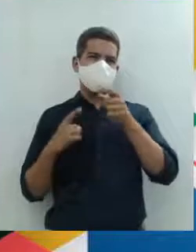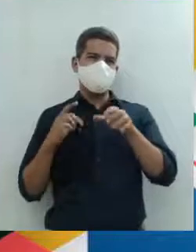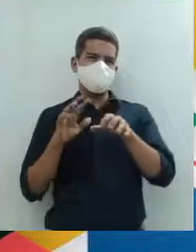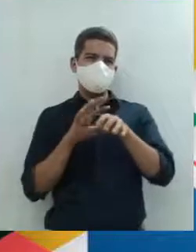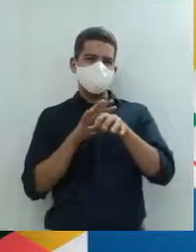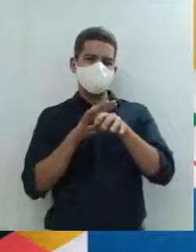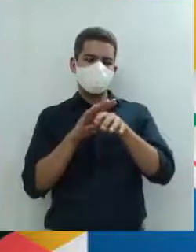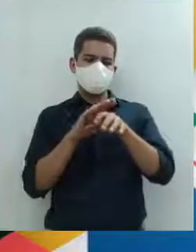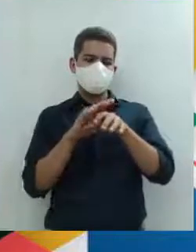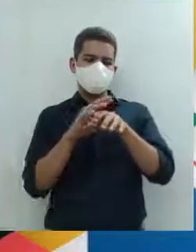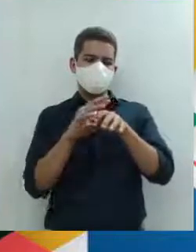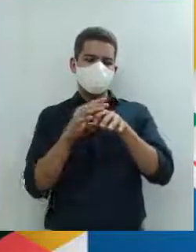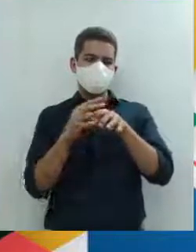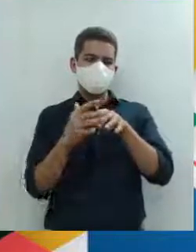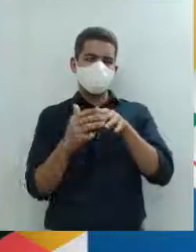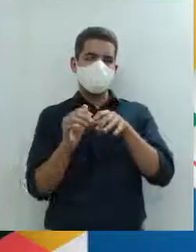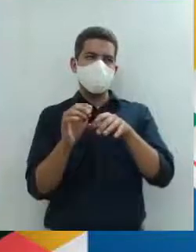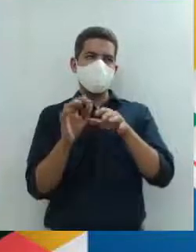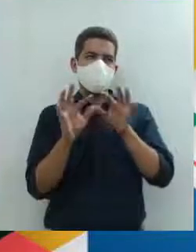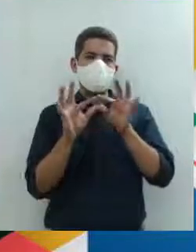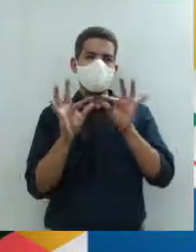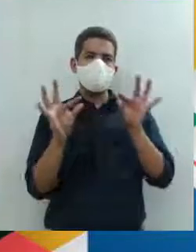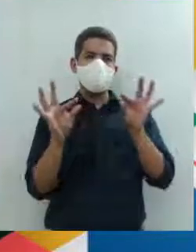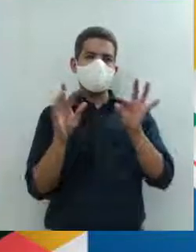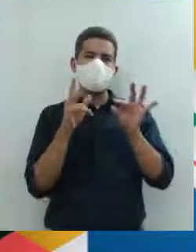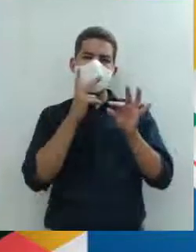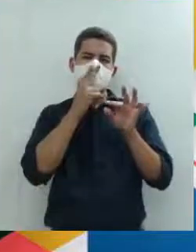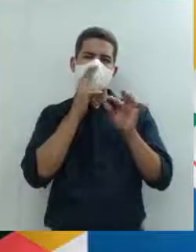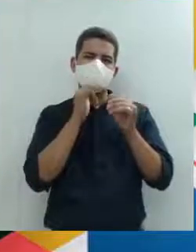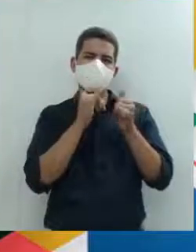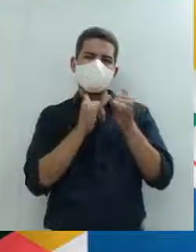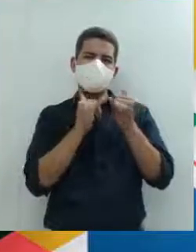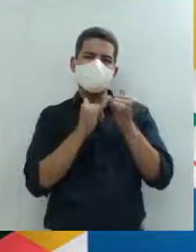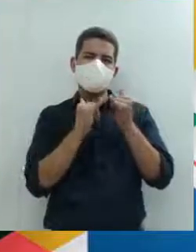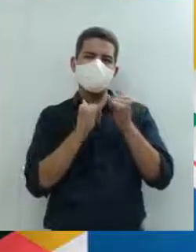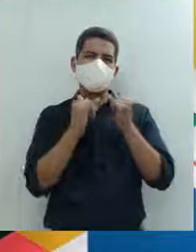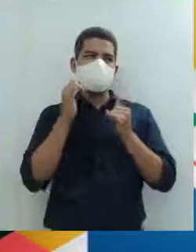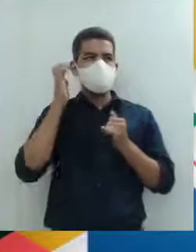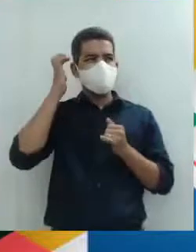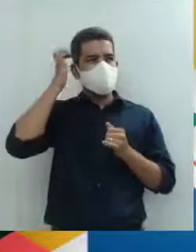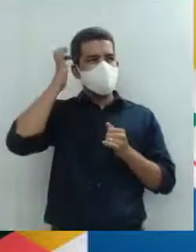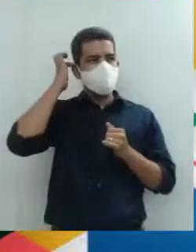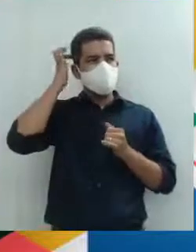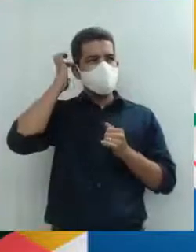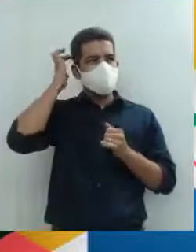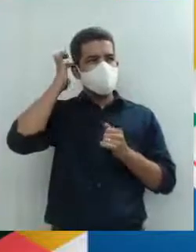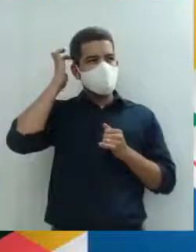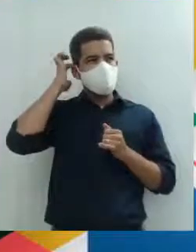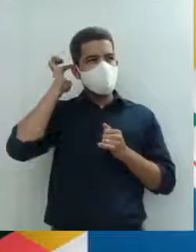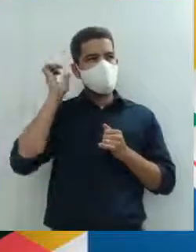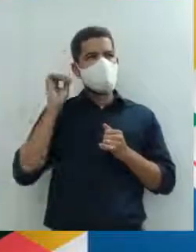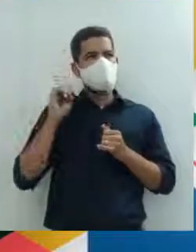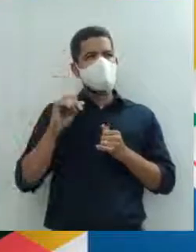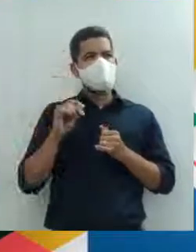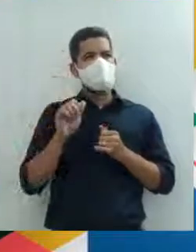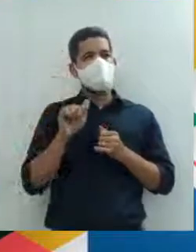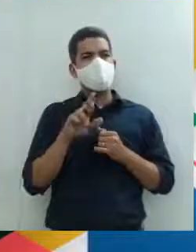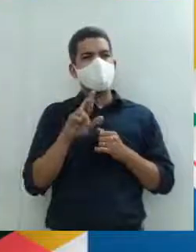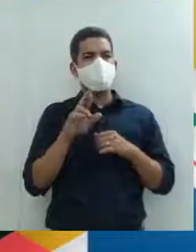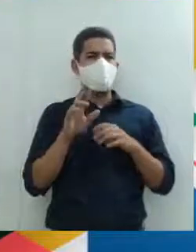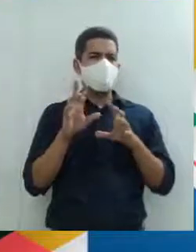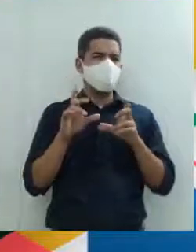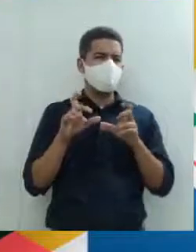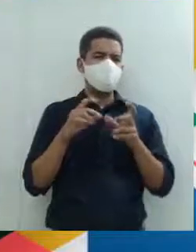camadinha fina de ar? Não é tão fina não, né? Mas a gente fotografar o ar não é algo tão fácil, né? Mas olha,